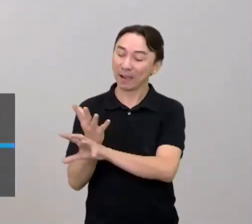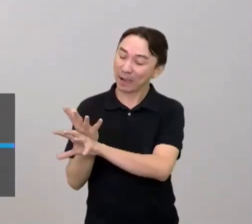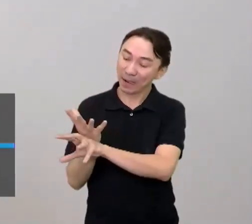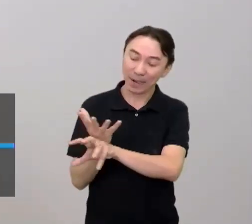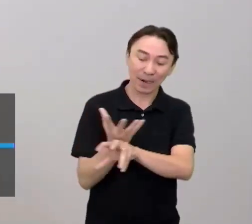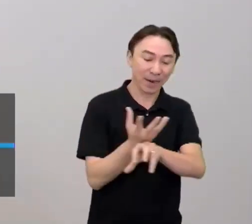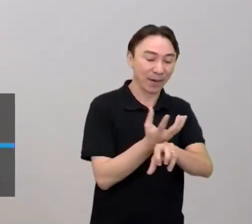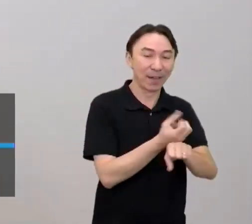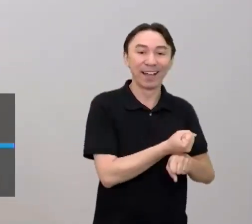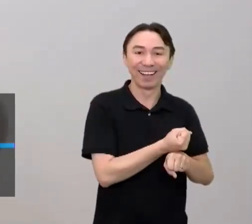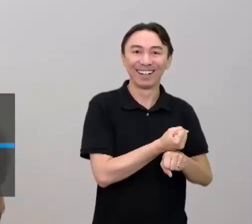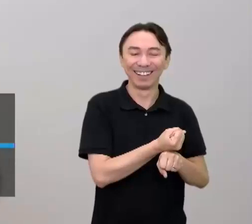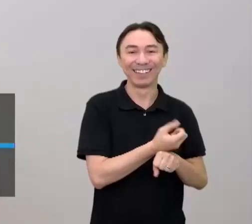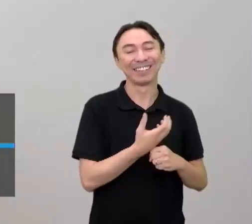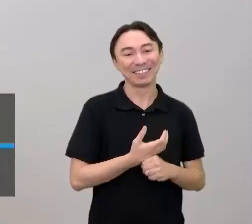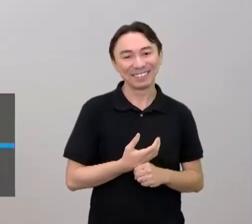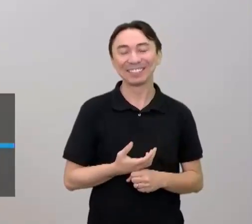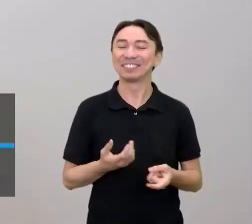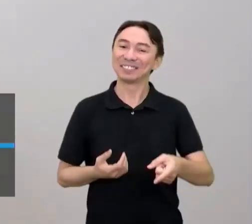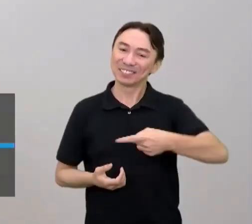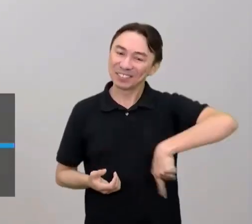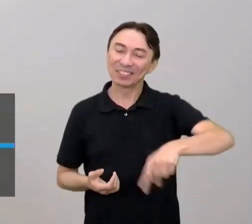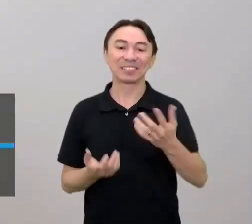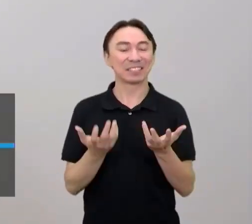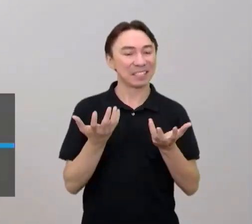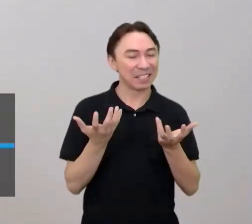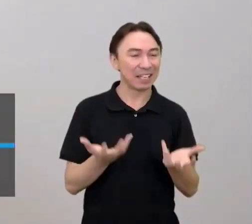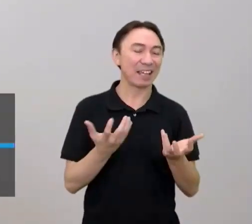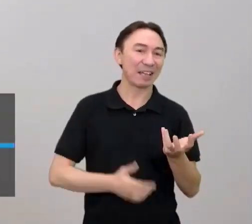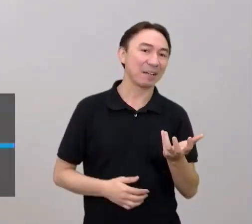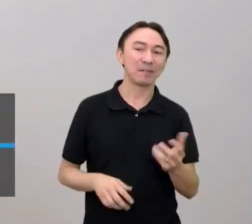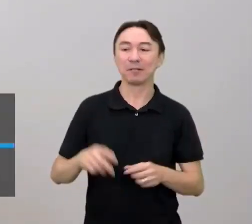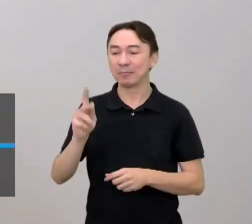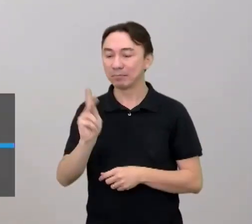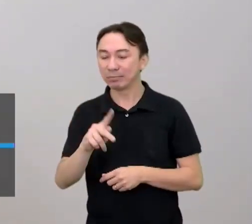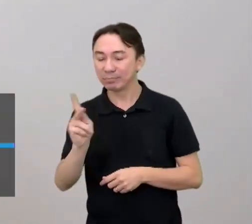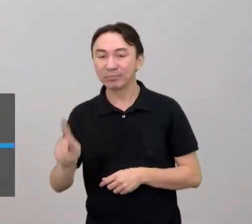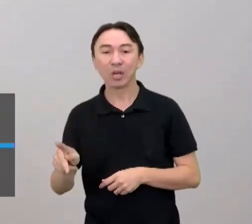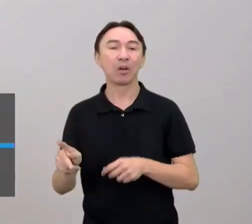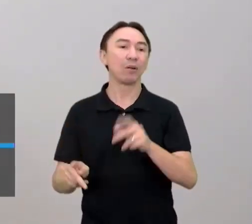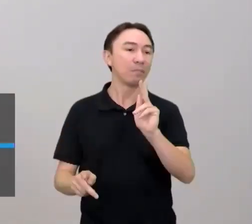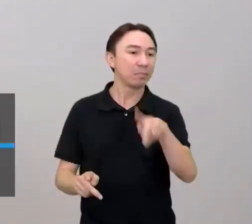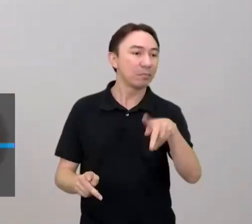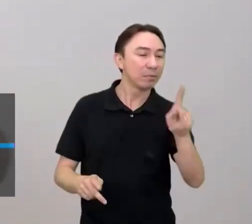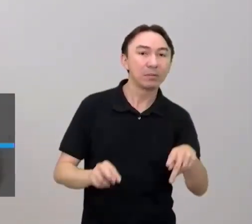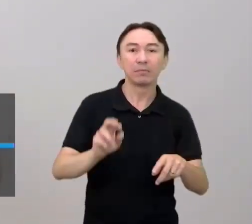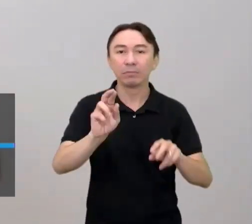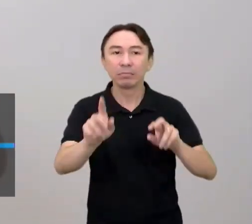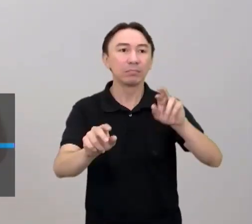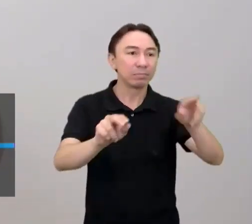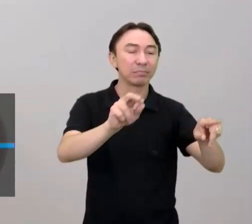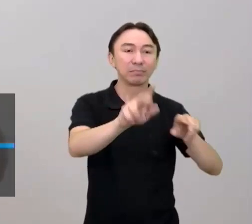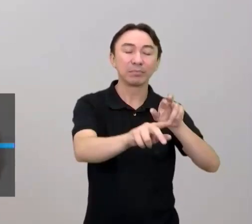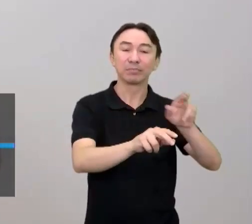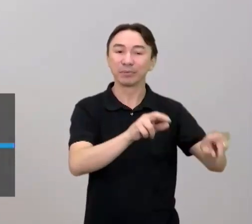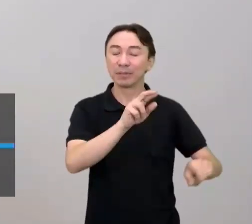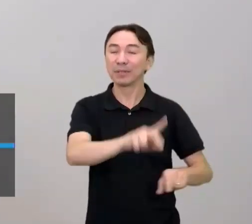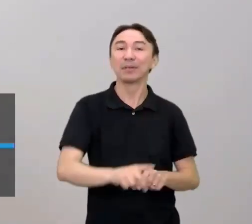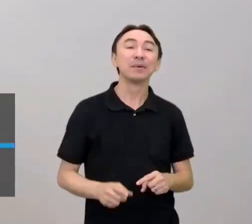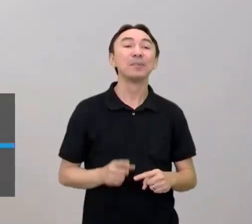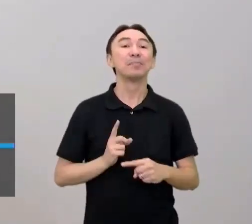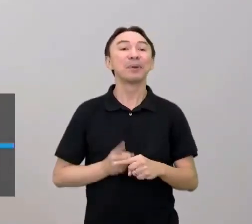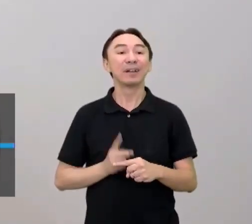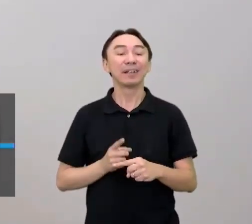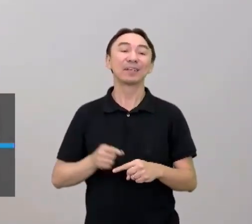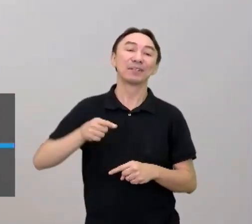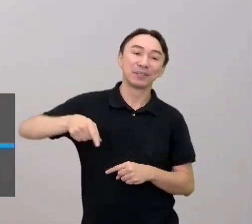interdisciplinaridade, procurando compor com professores diferentes para poder deixar que, com os saberes